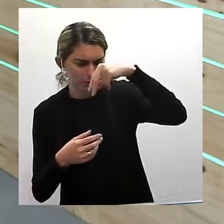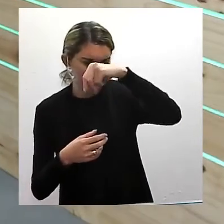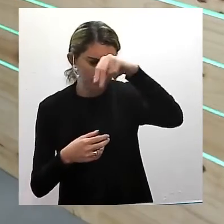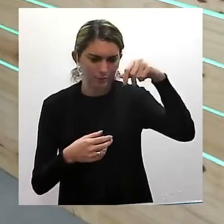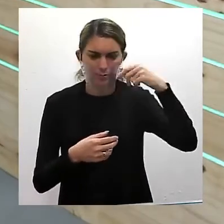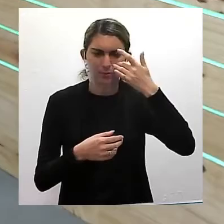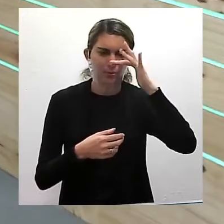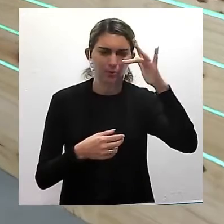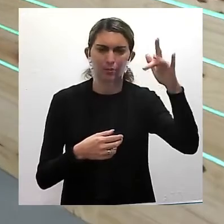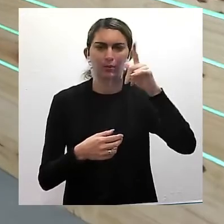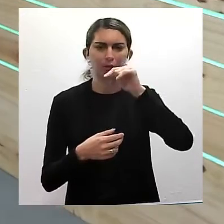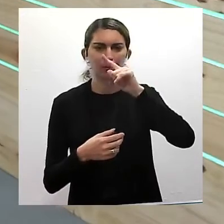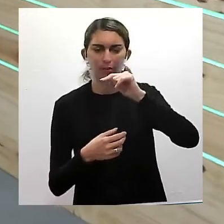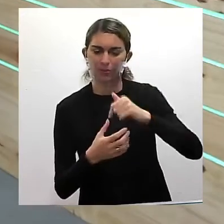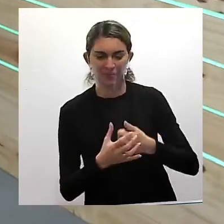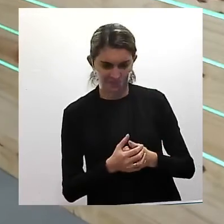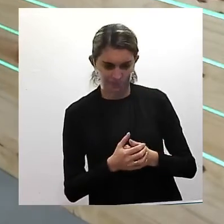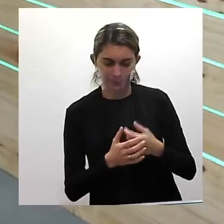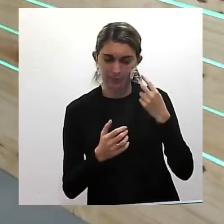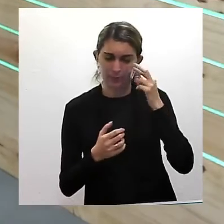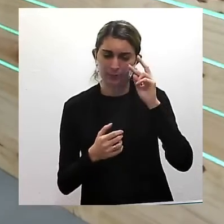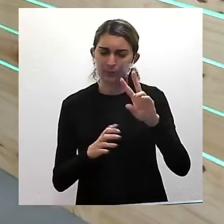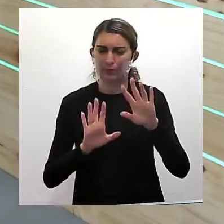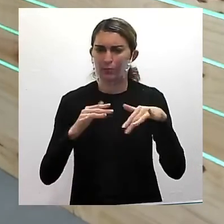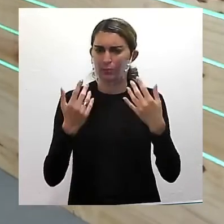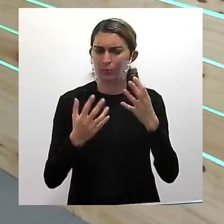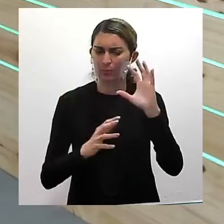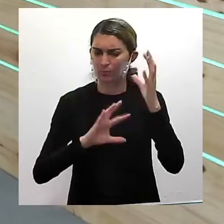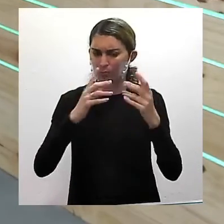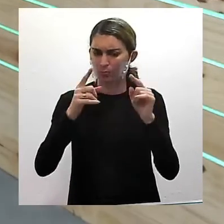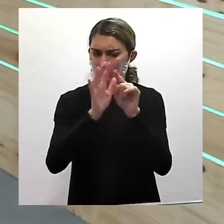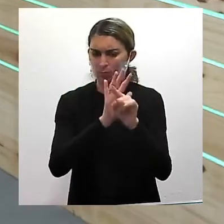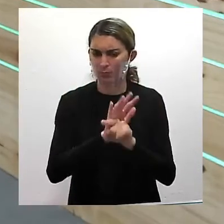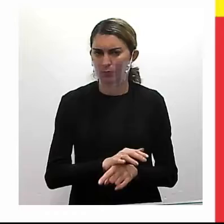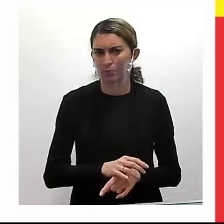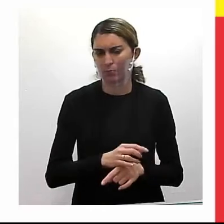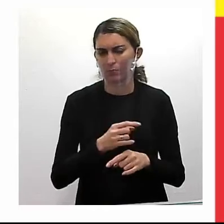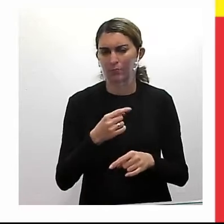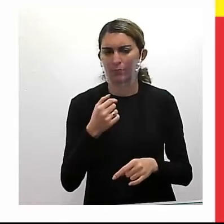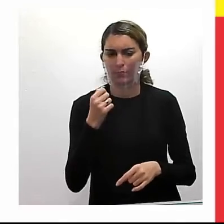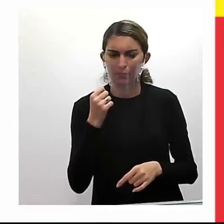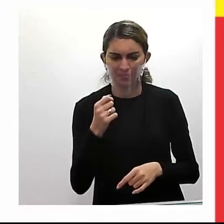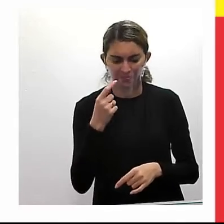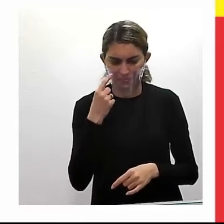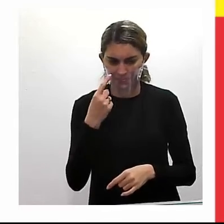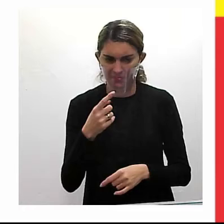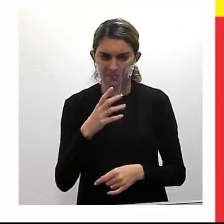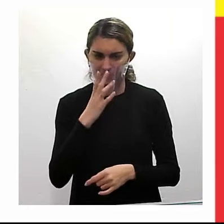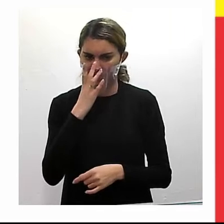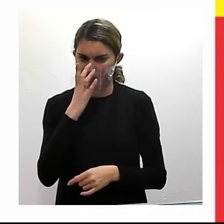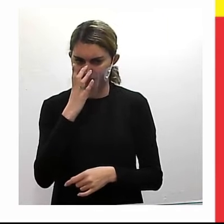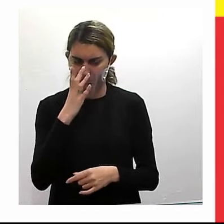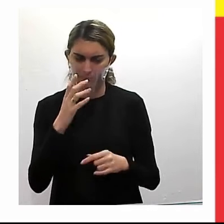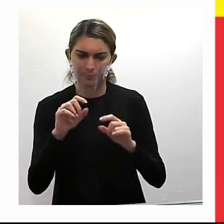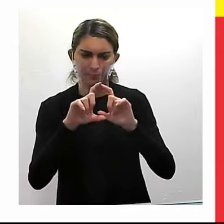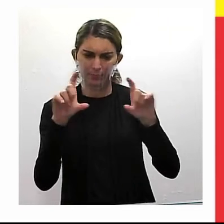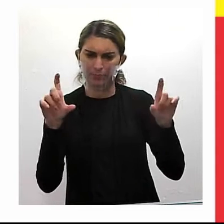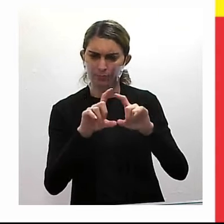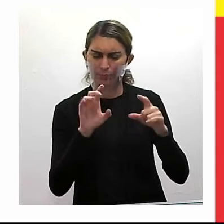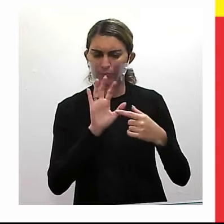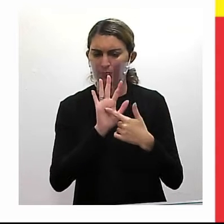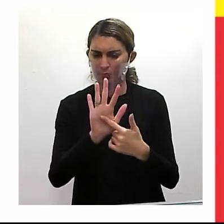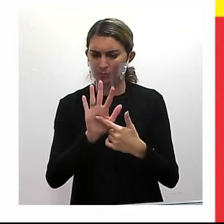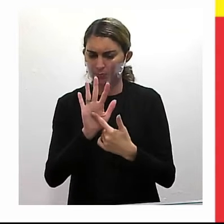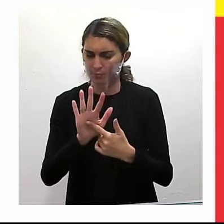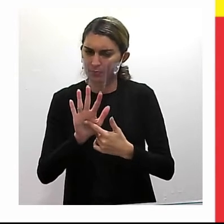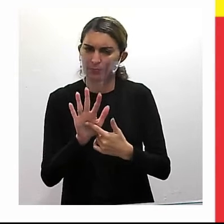beleza? Então, bora ver quais são as situações, né? Então, vamos lá, na tela. A equação que ele mostra para